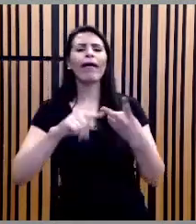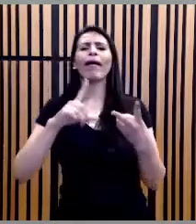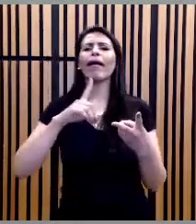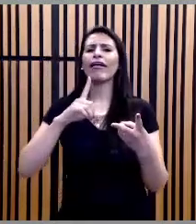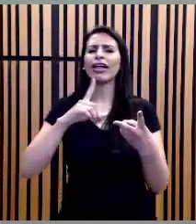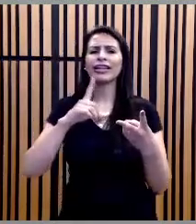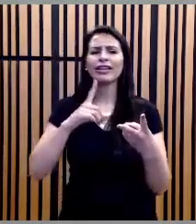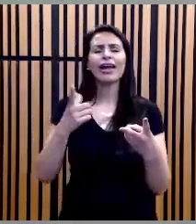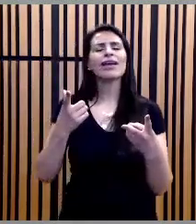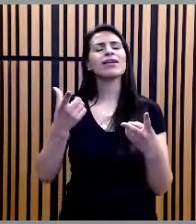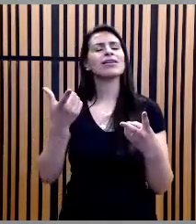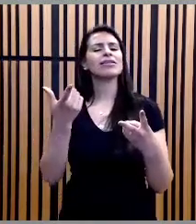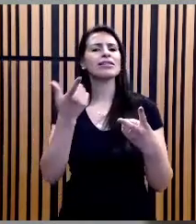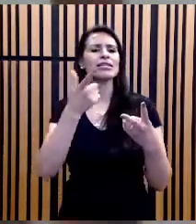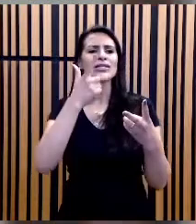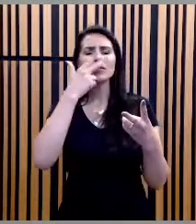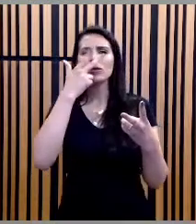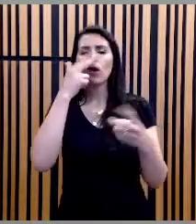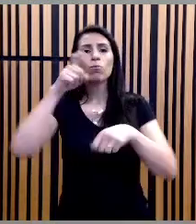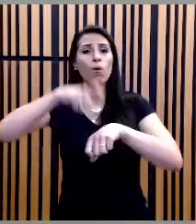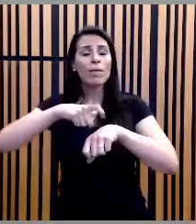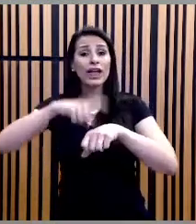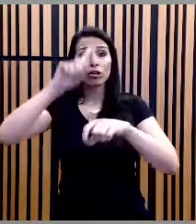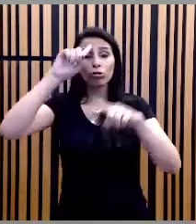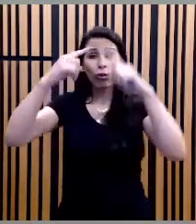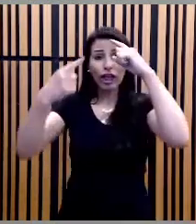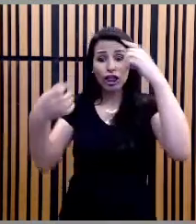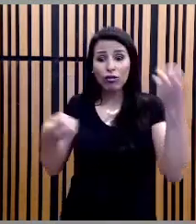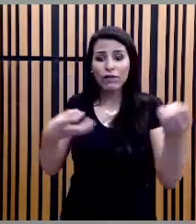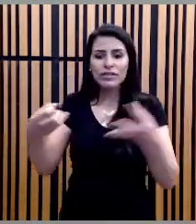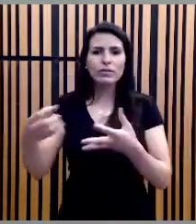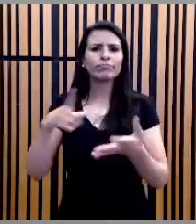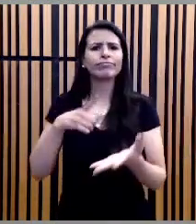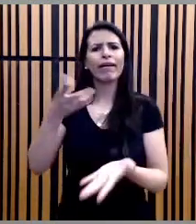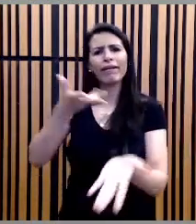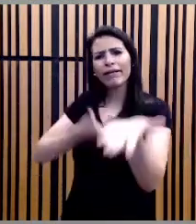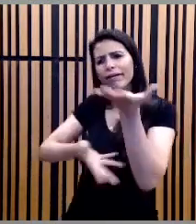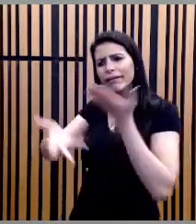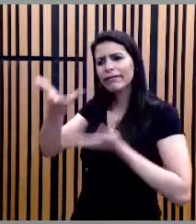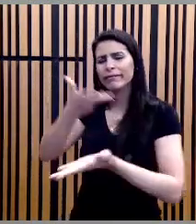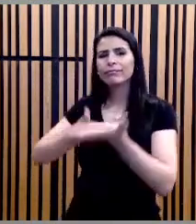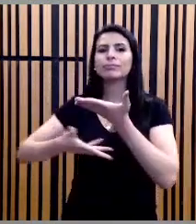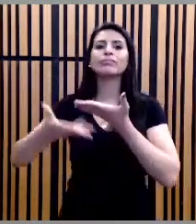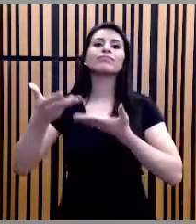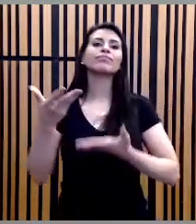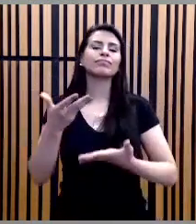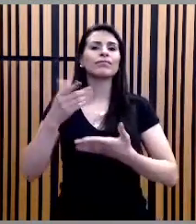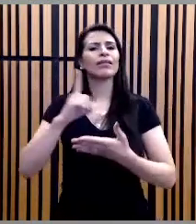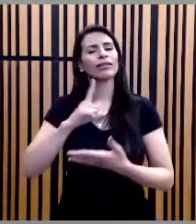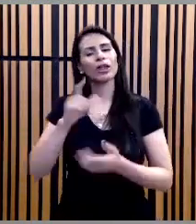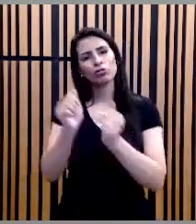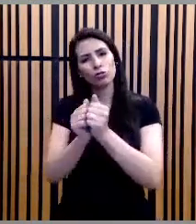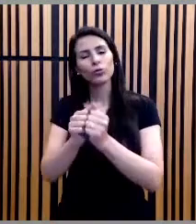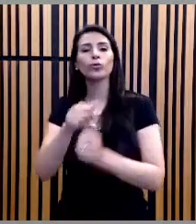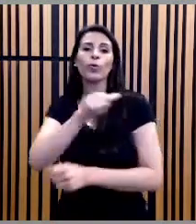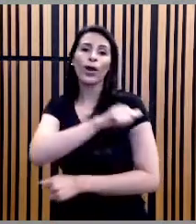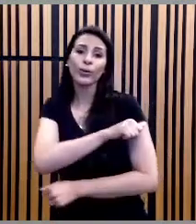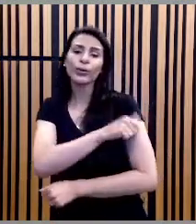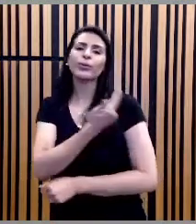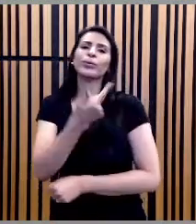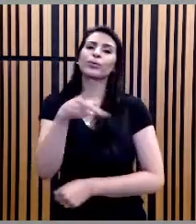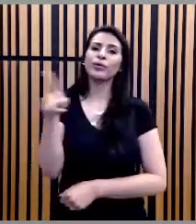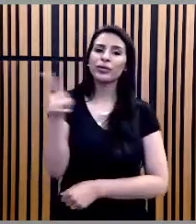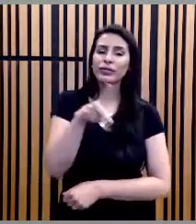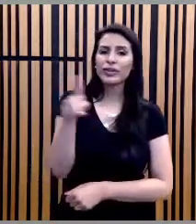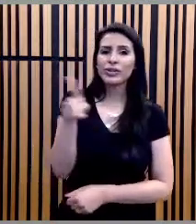onde a gente faz então esses encontros, promove essas interações, né, com os alunos, com os professores, e mesmo